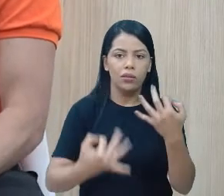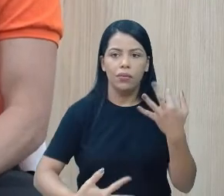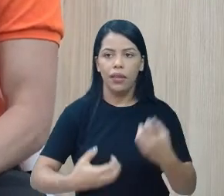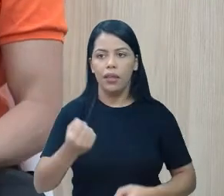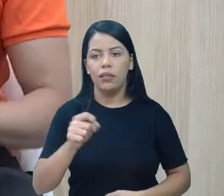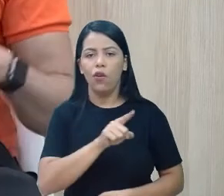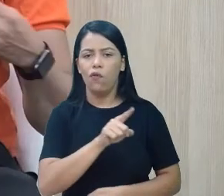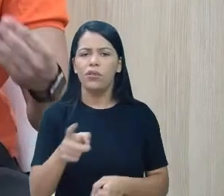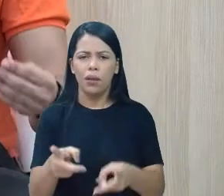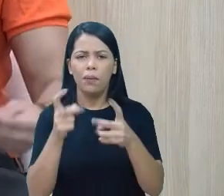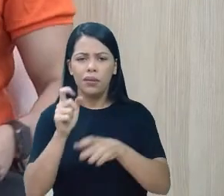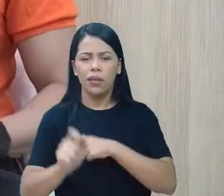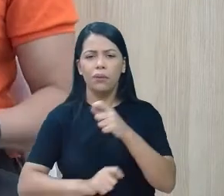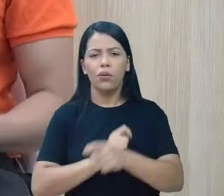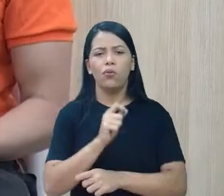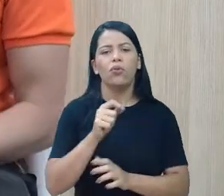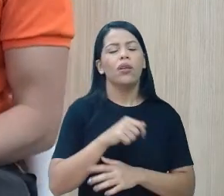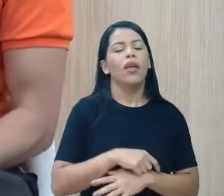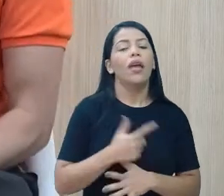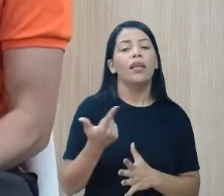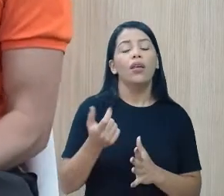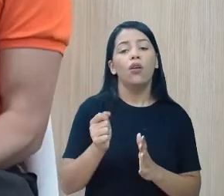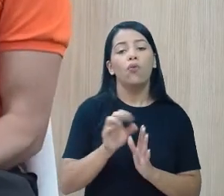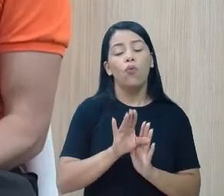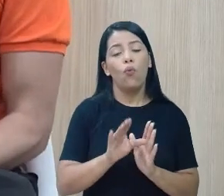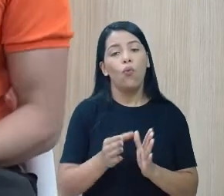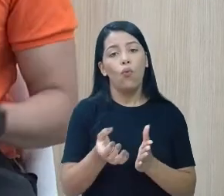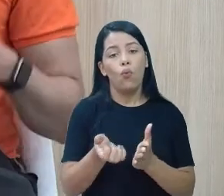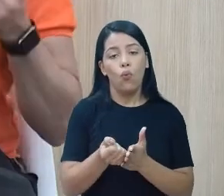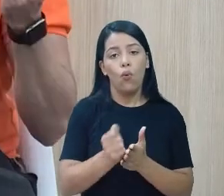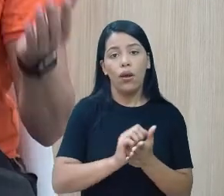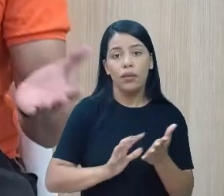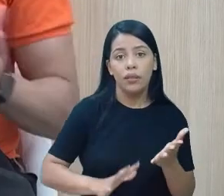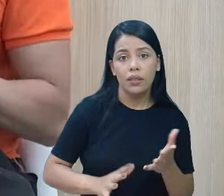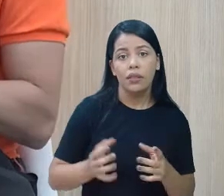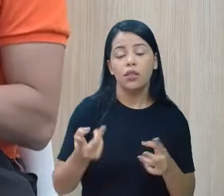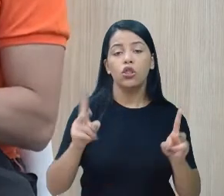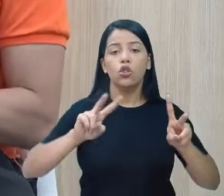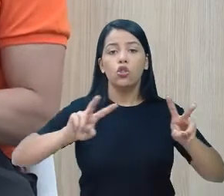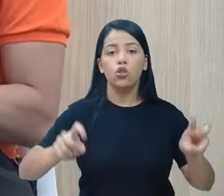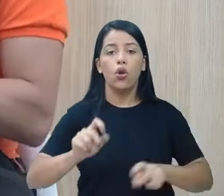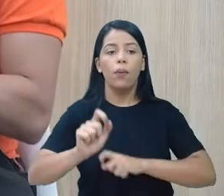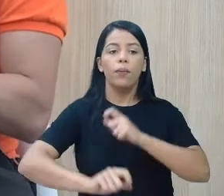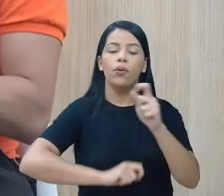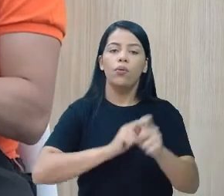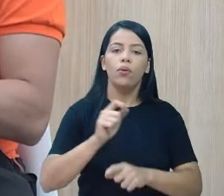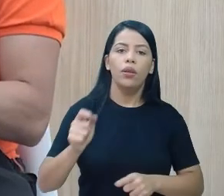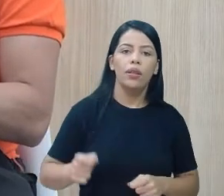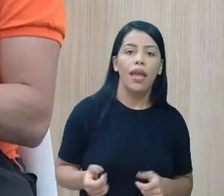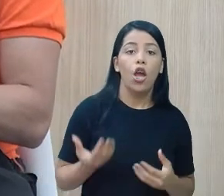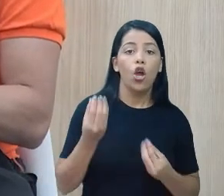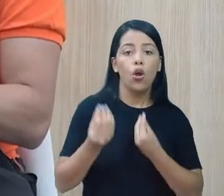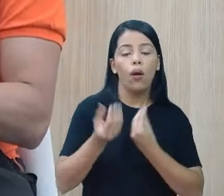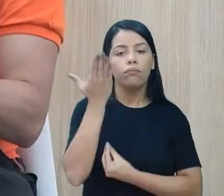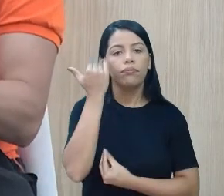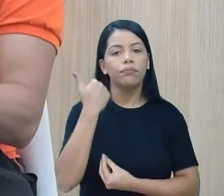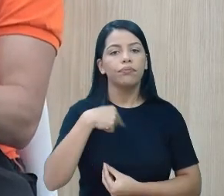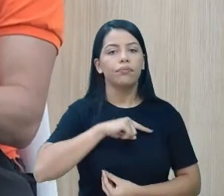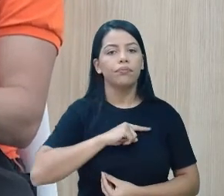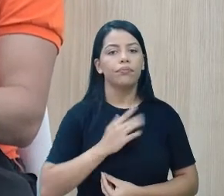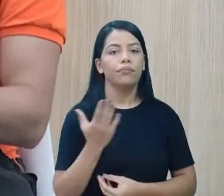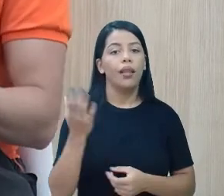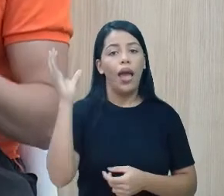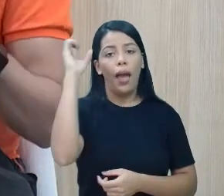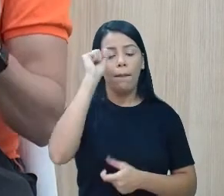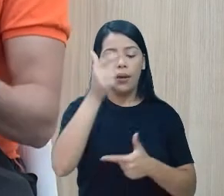que essas questões aí dos critérios de divisibilidade nada mais é do que um artifício que a gente vai